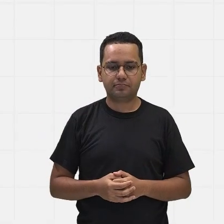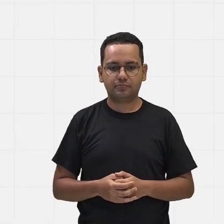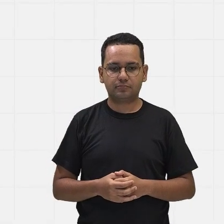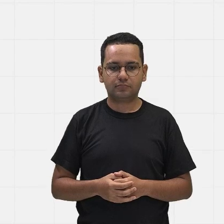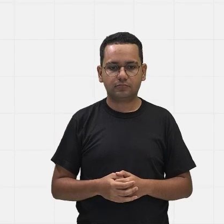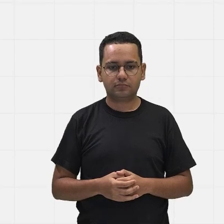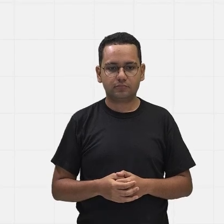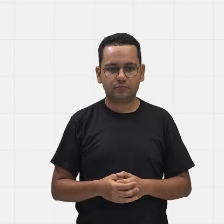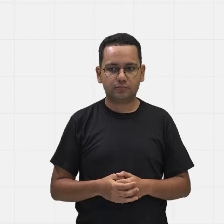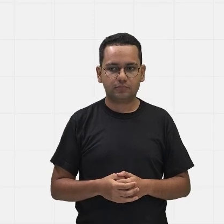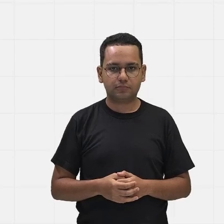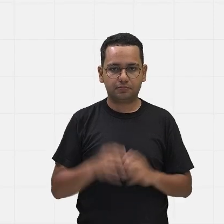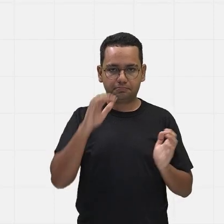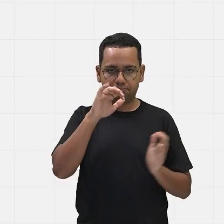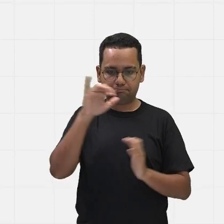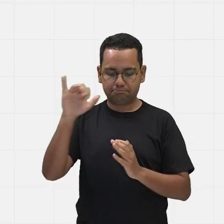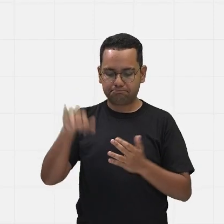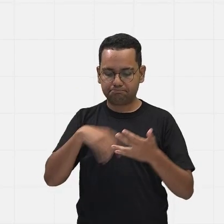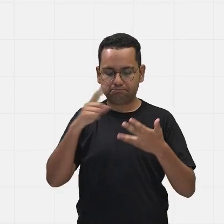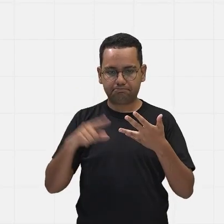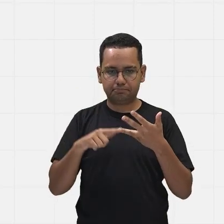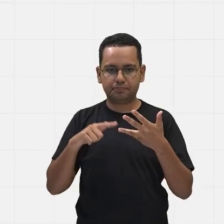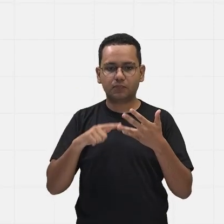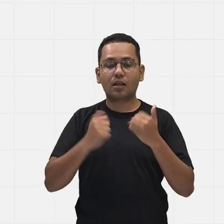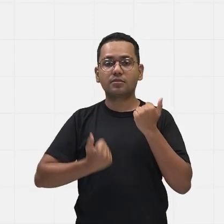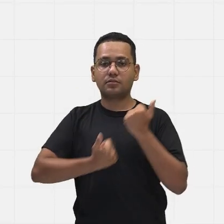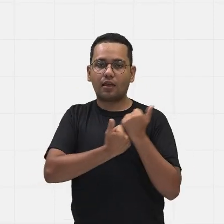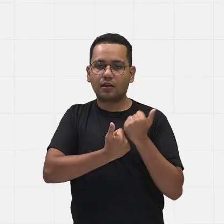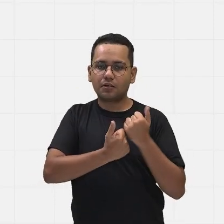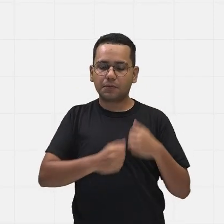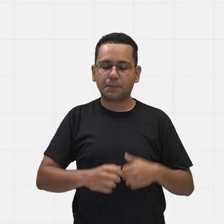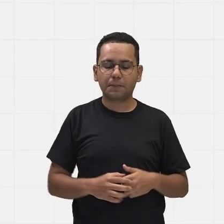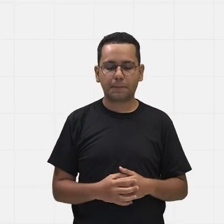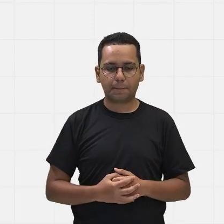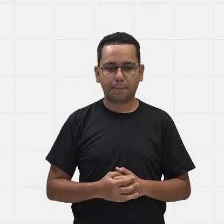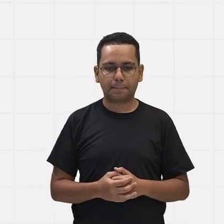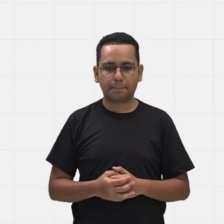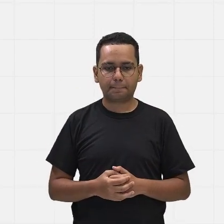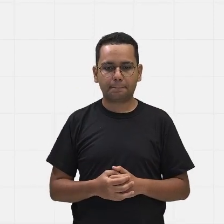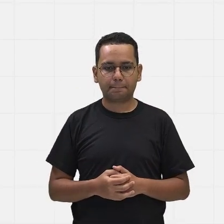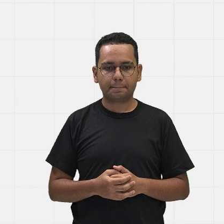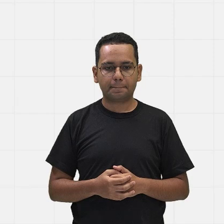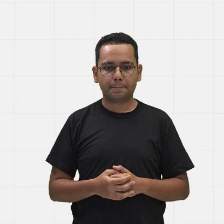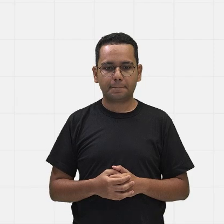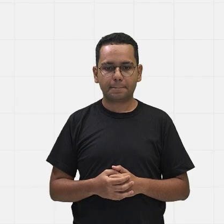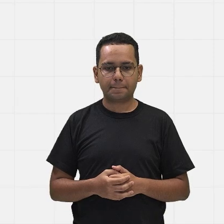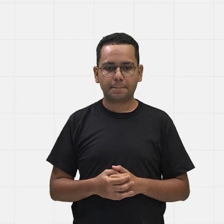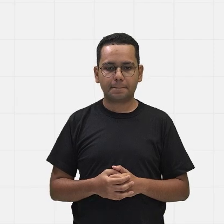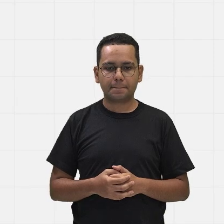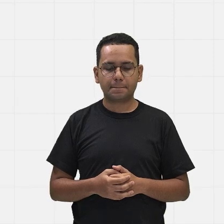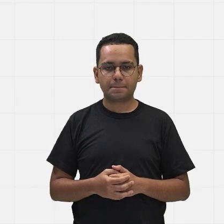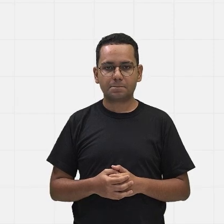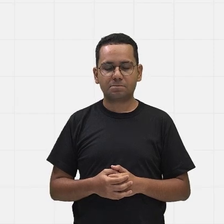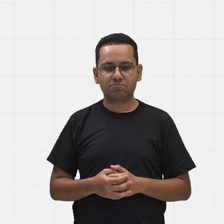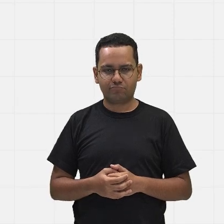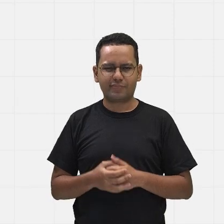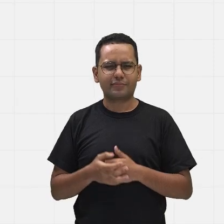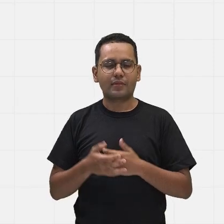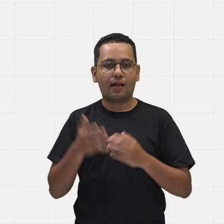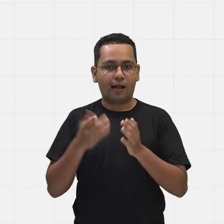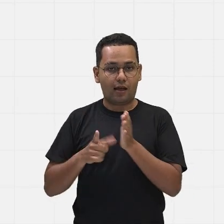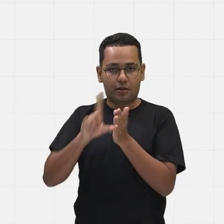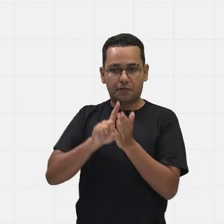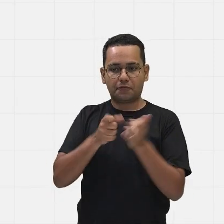sequência, a gente tem o suporte técnico. A gente teve aqui com a fala da Dainara e do